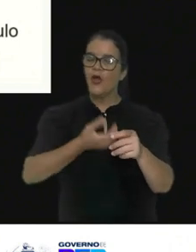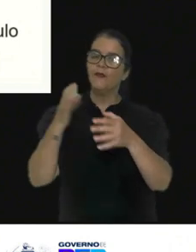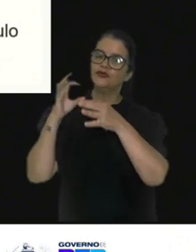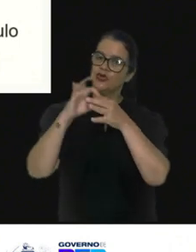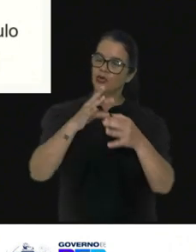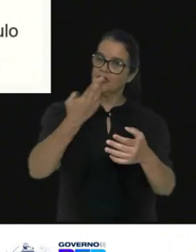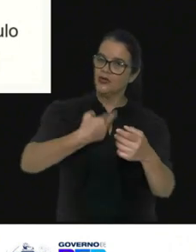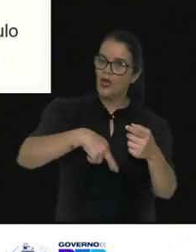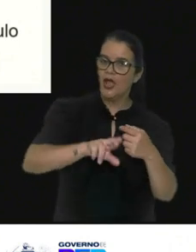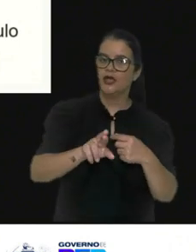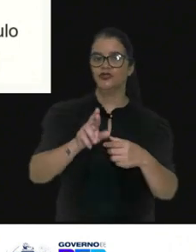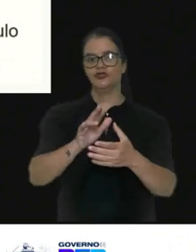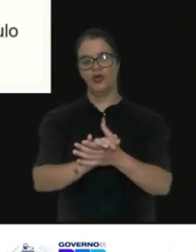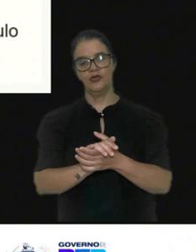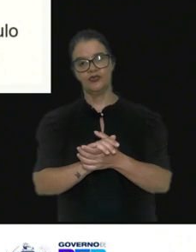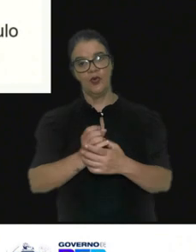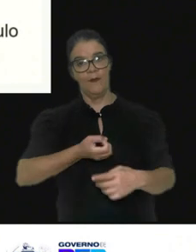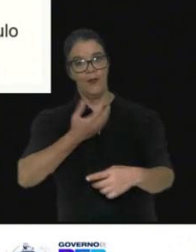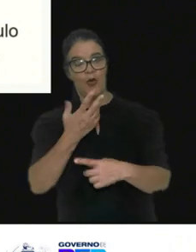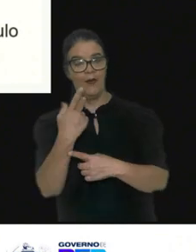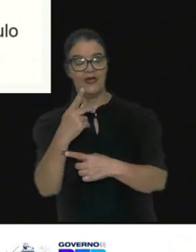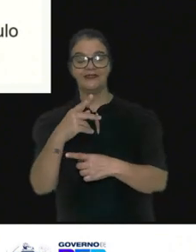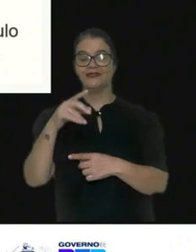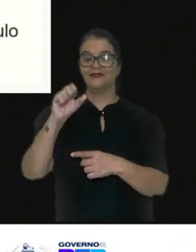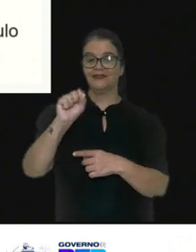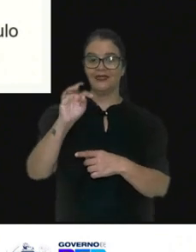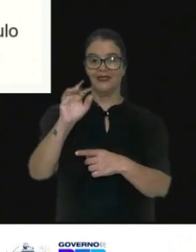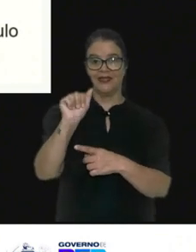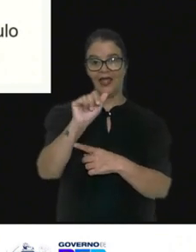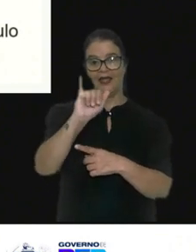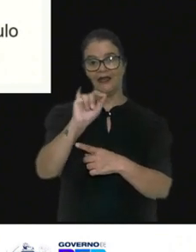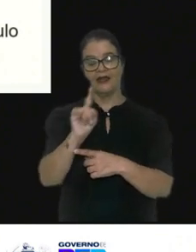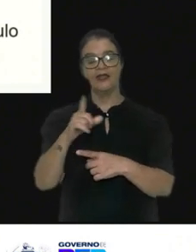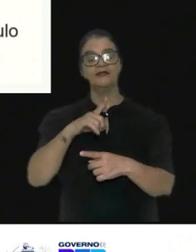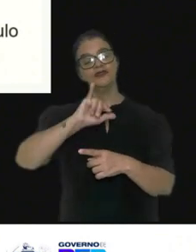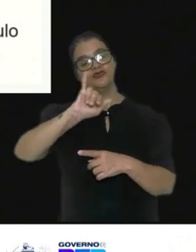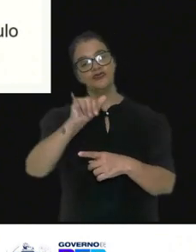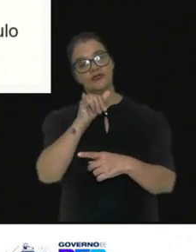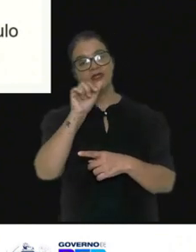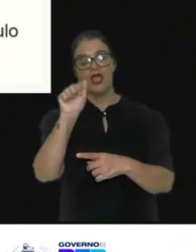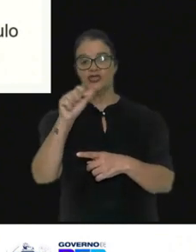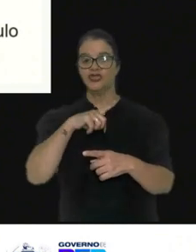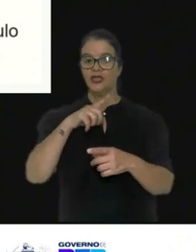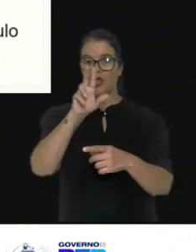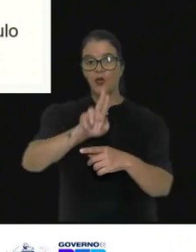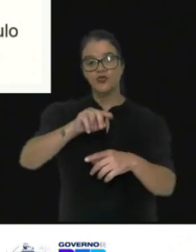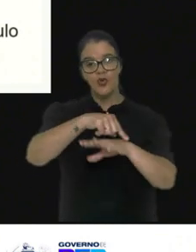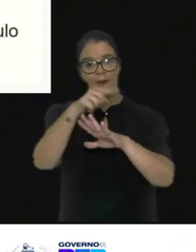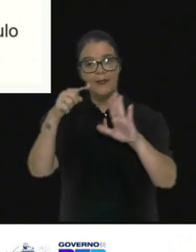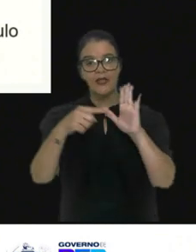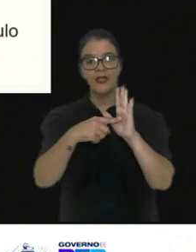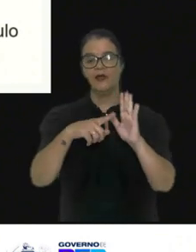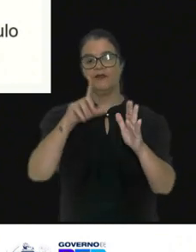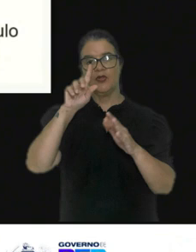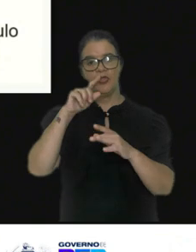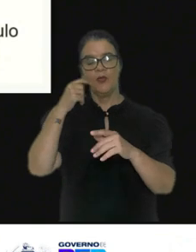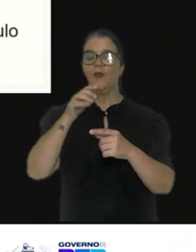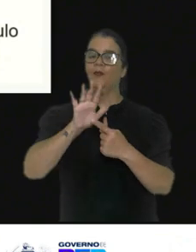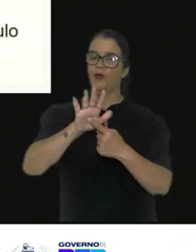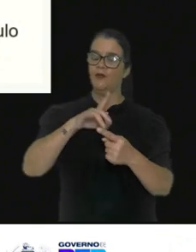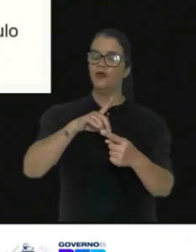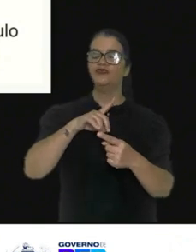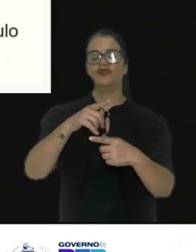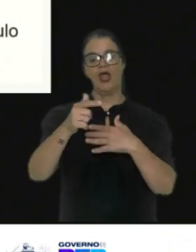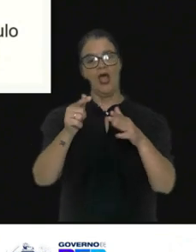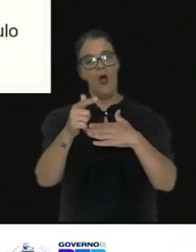e poemas de conteúdo religioso em web. Em seu poema santo-nês Anchieta usou a metáfora